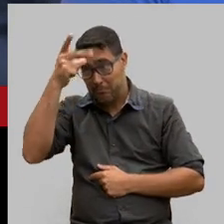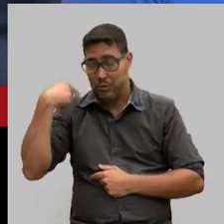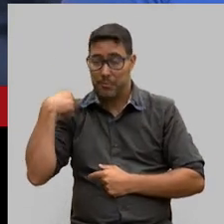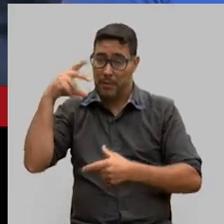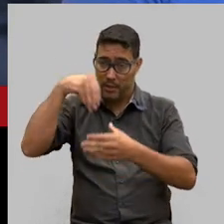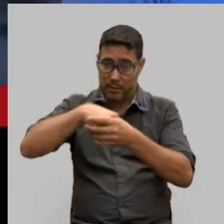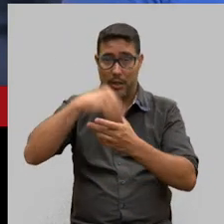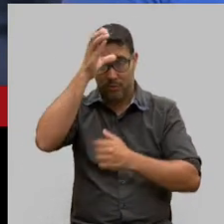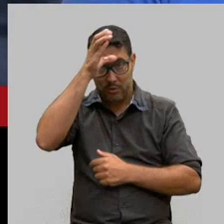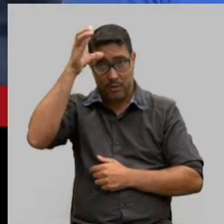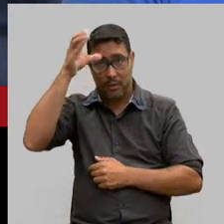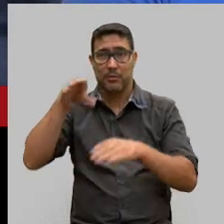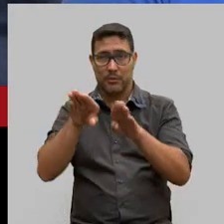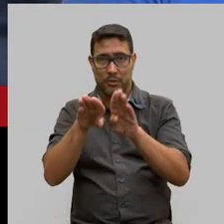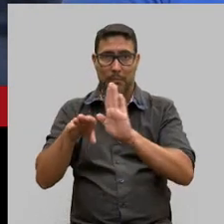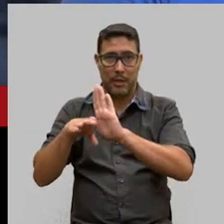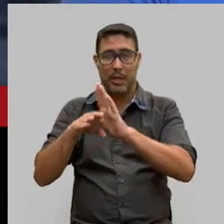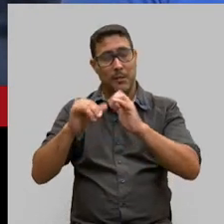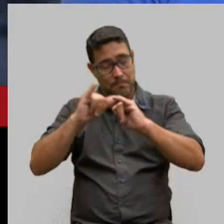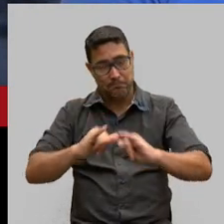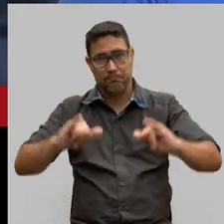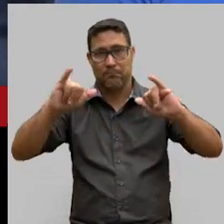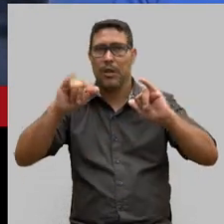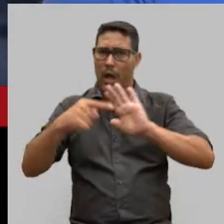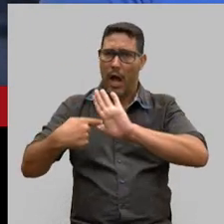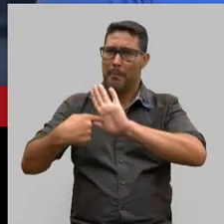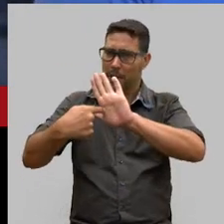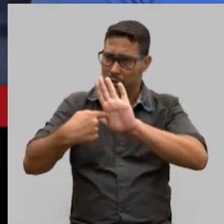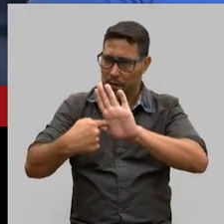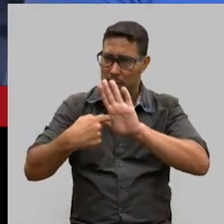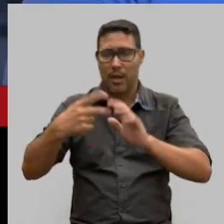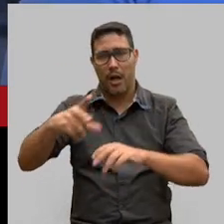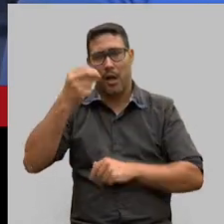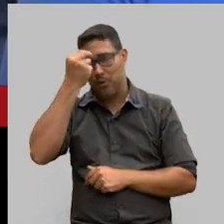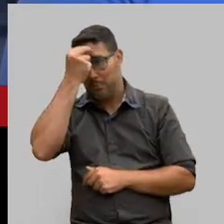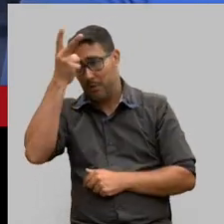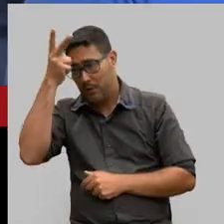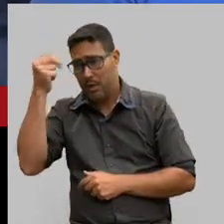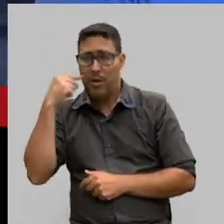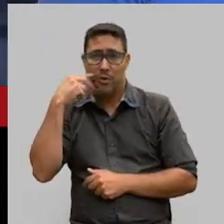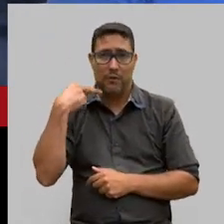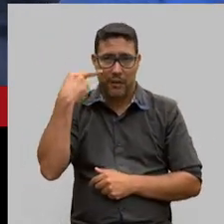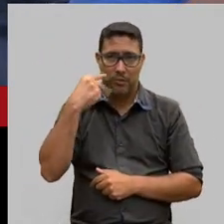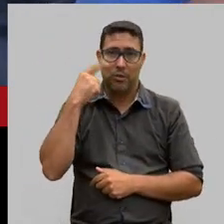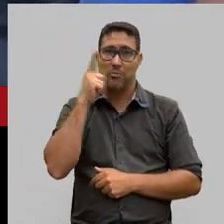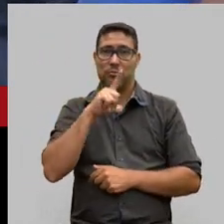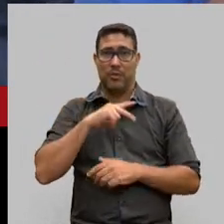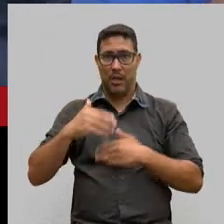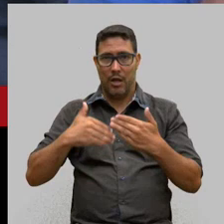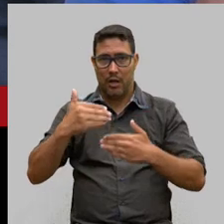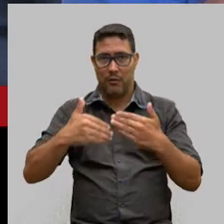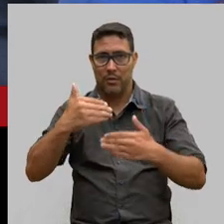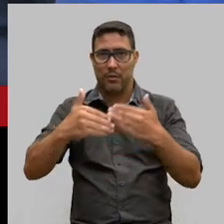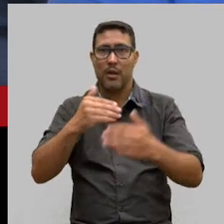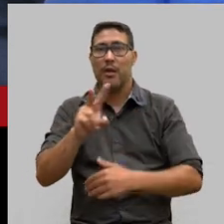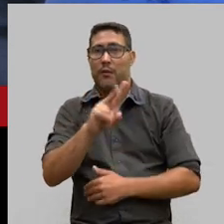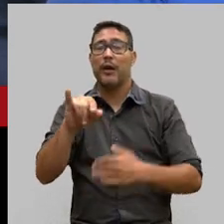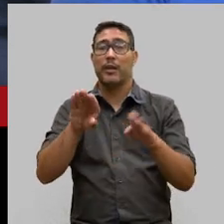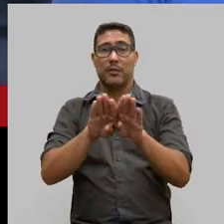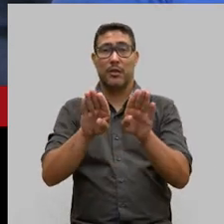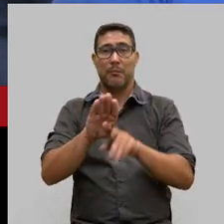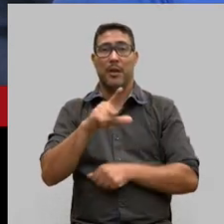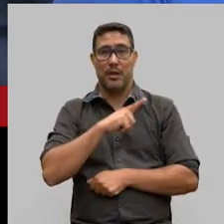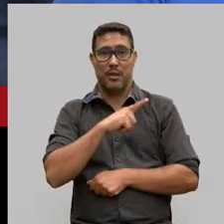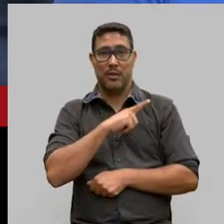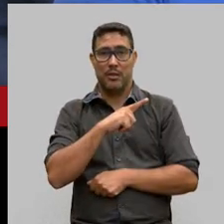então levem paraas suas cidades apresentem as câmaras aos feitos os vereadores pra gente avançar e vai ter um cordãozinho de girassol também no final